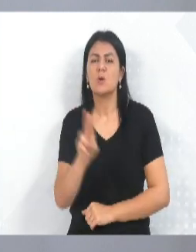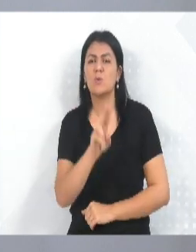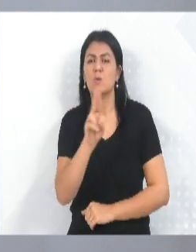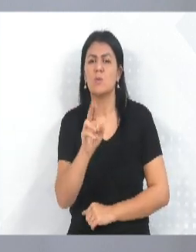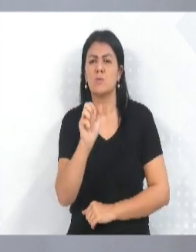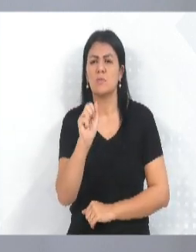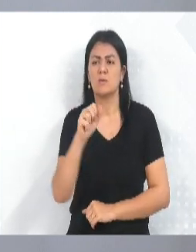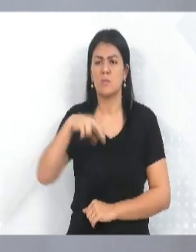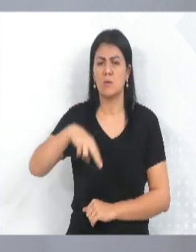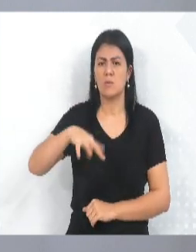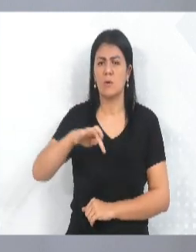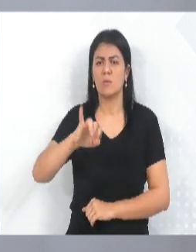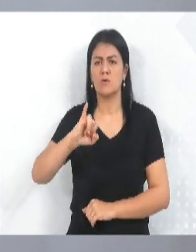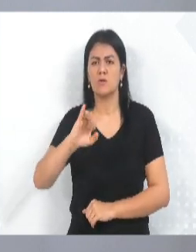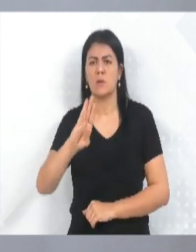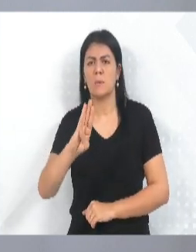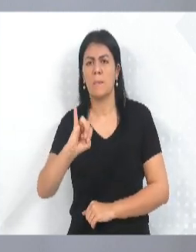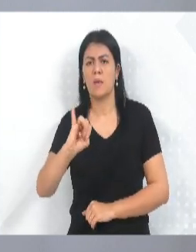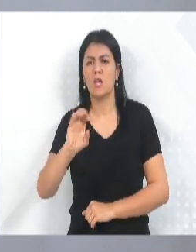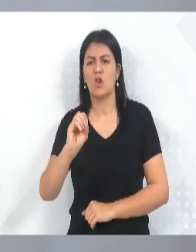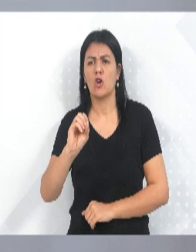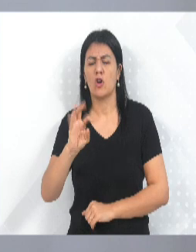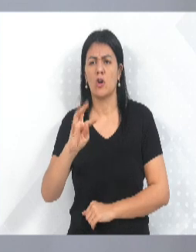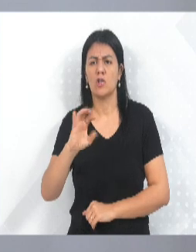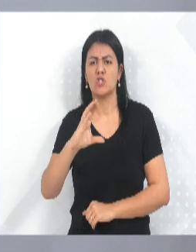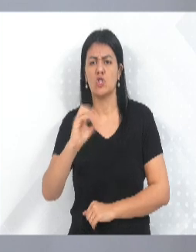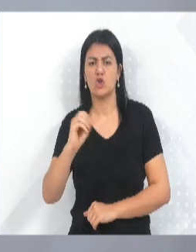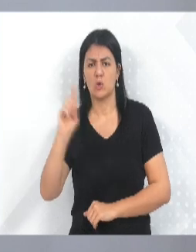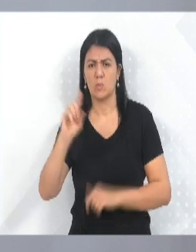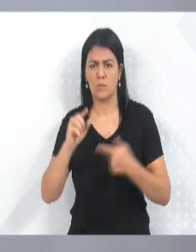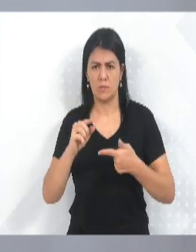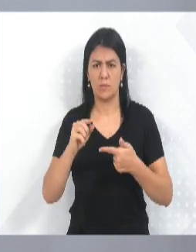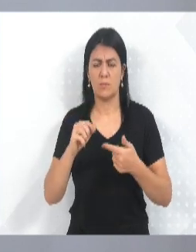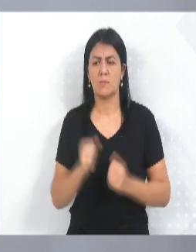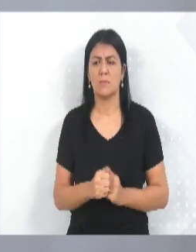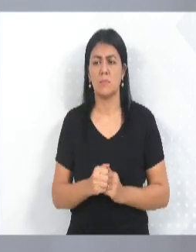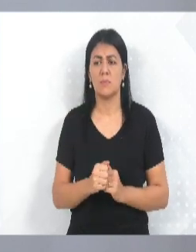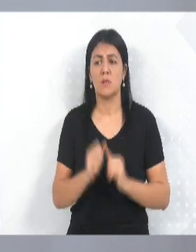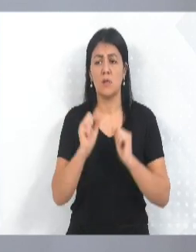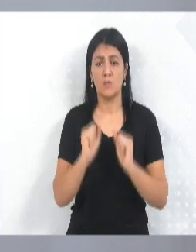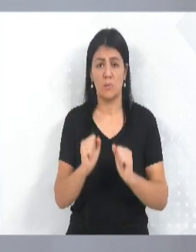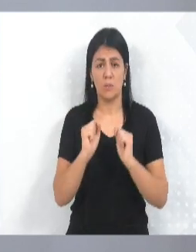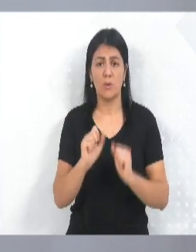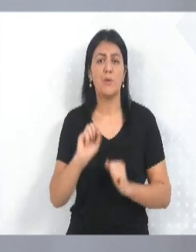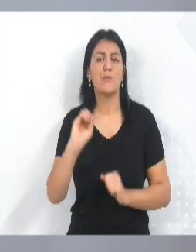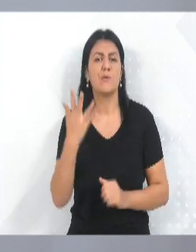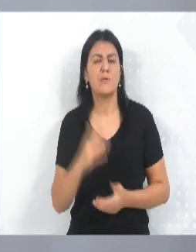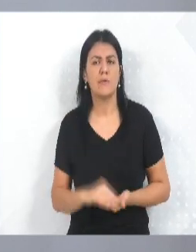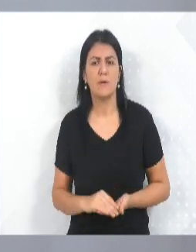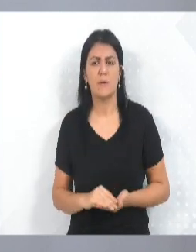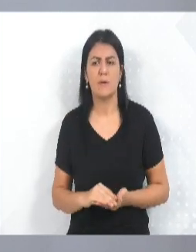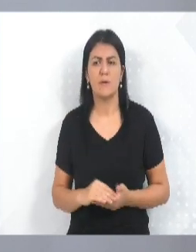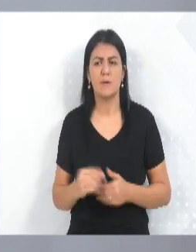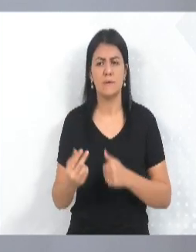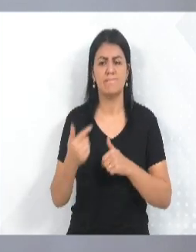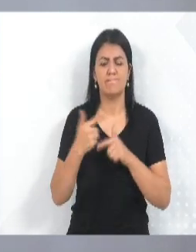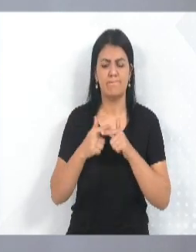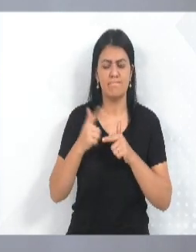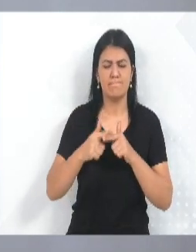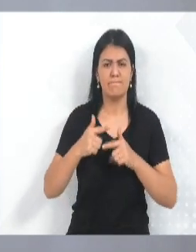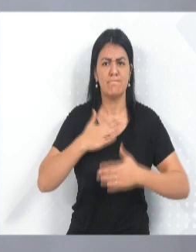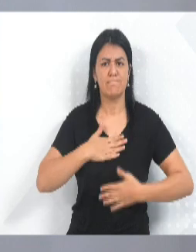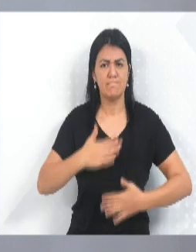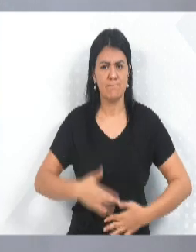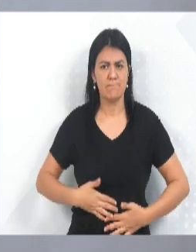vez que você usa um antibiótico você pode causar resistência bacteriana no seu corpo antibiótico tem que ser usado no tempo